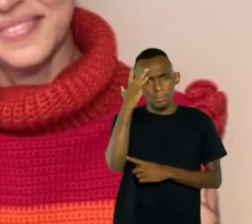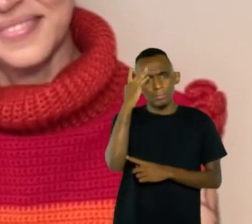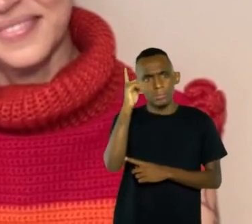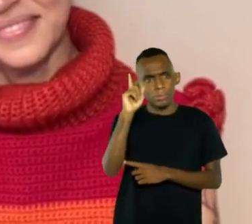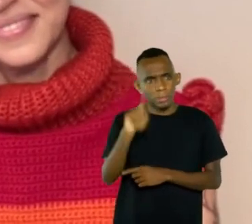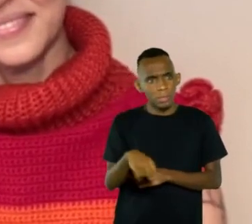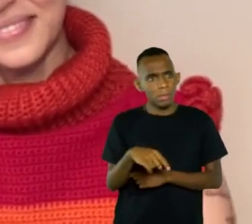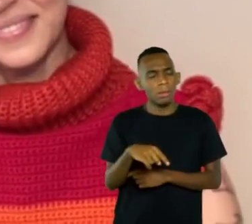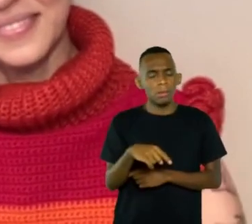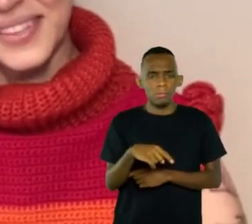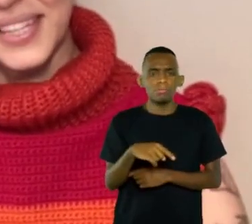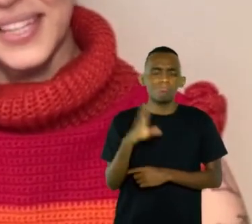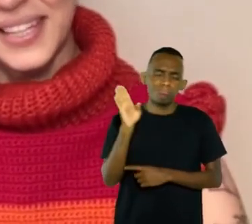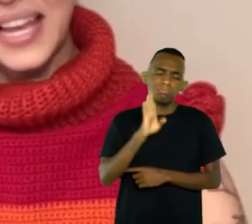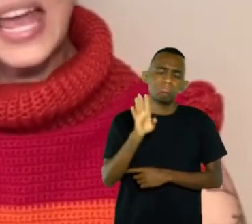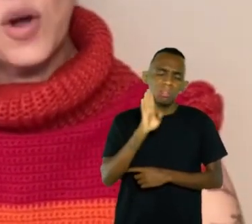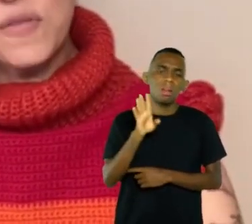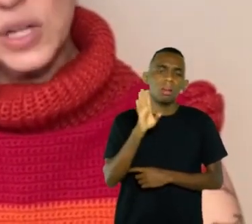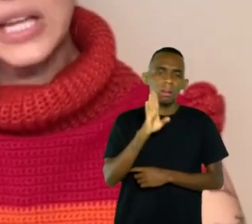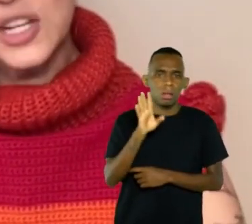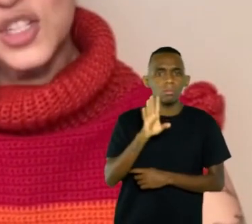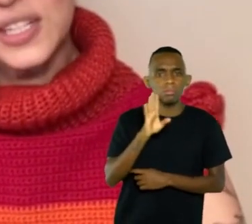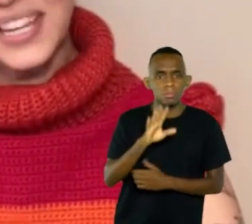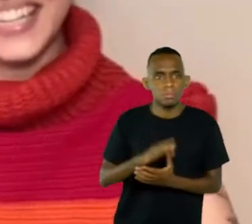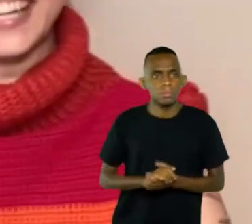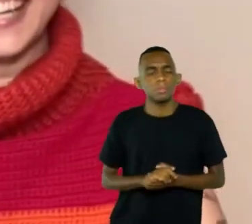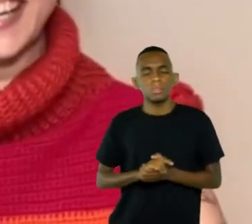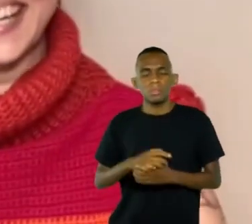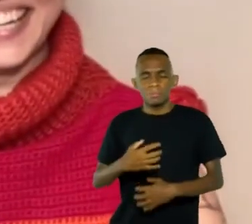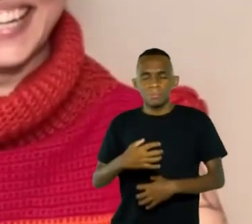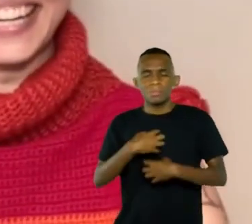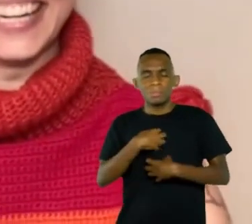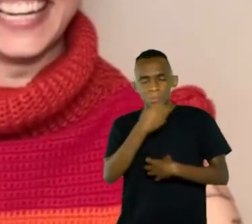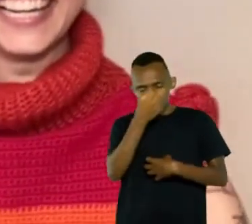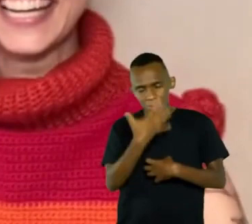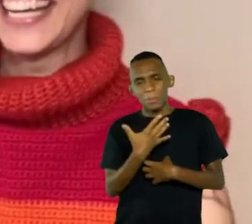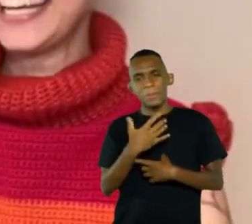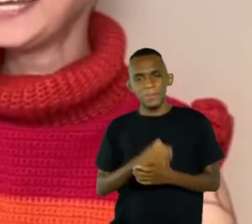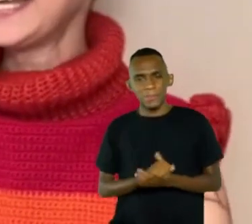bem legal e é reconfortante, né? é reconfortante.